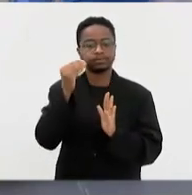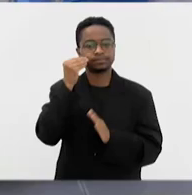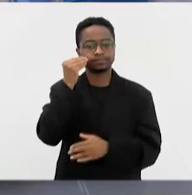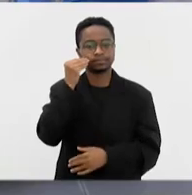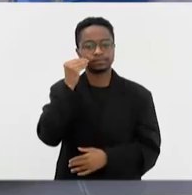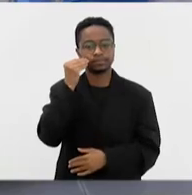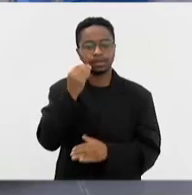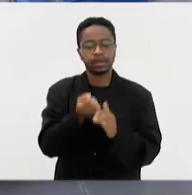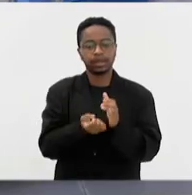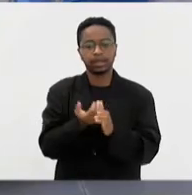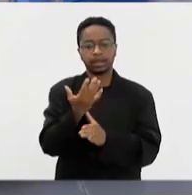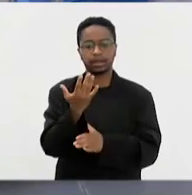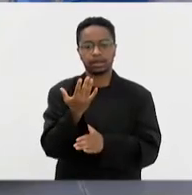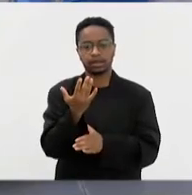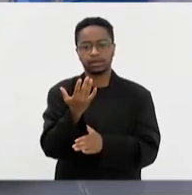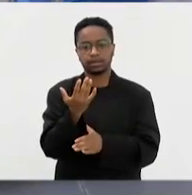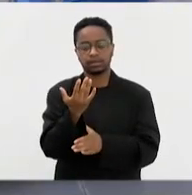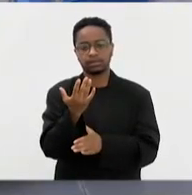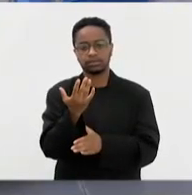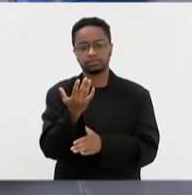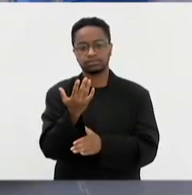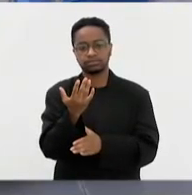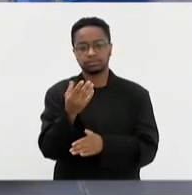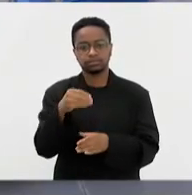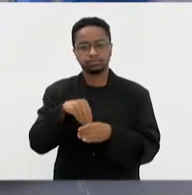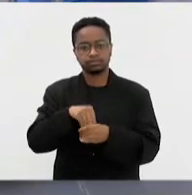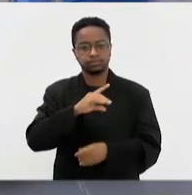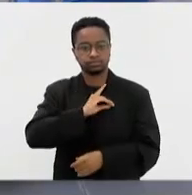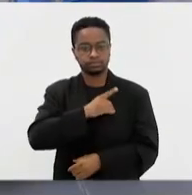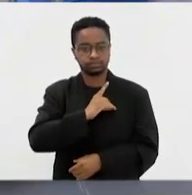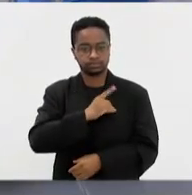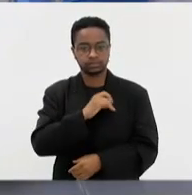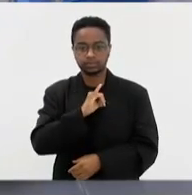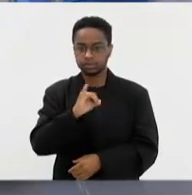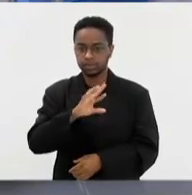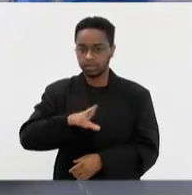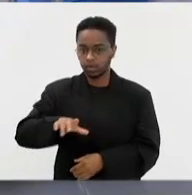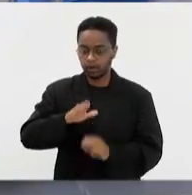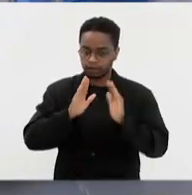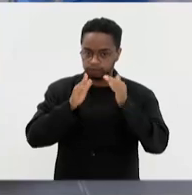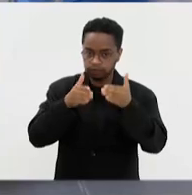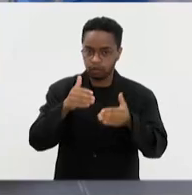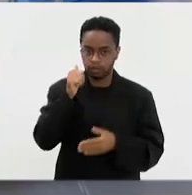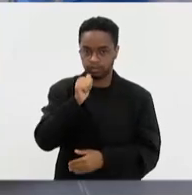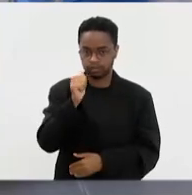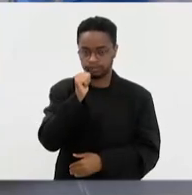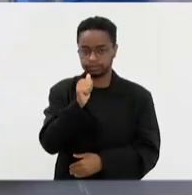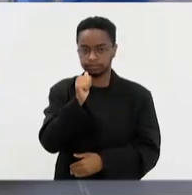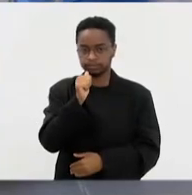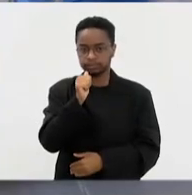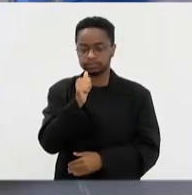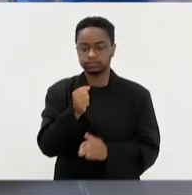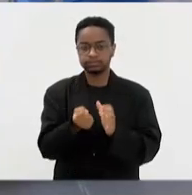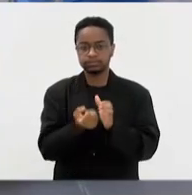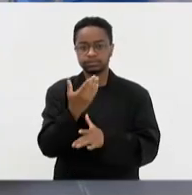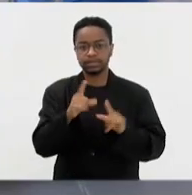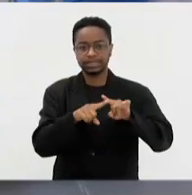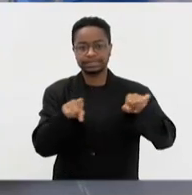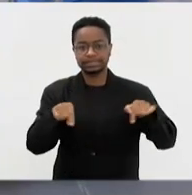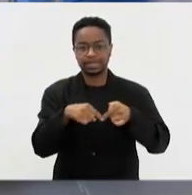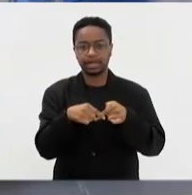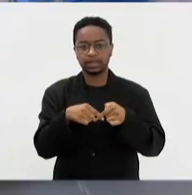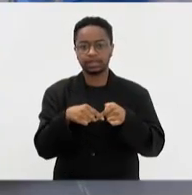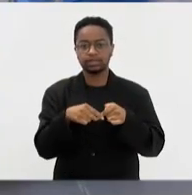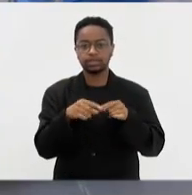sentido de criar, dentro das delegacias que não são delegacias de mulheres, uma sala